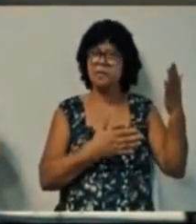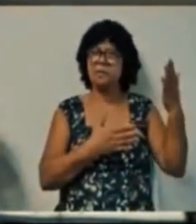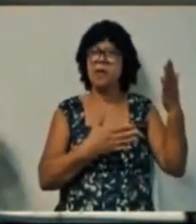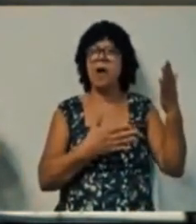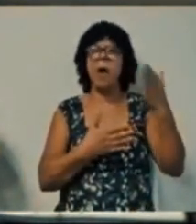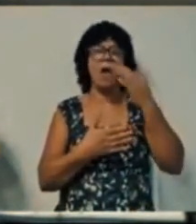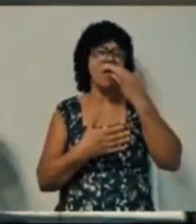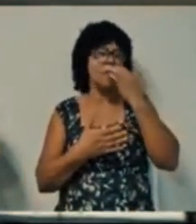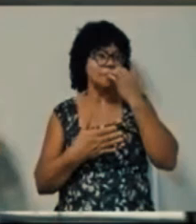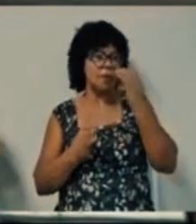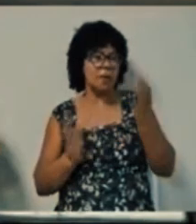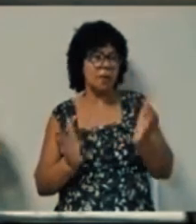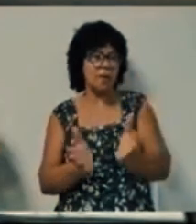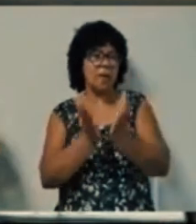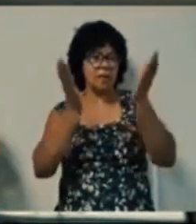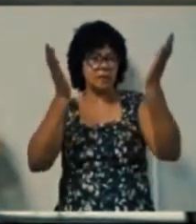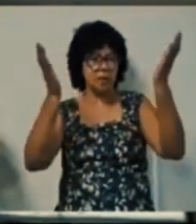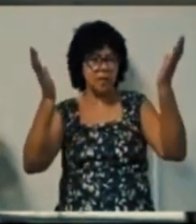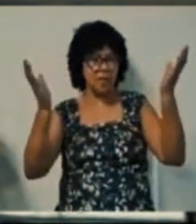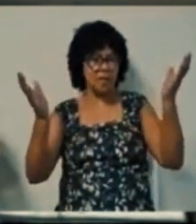esse milagre.